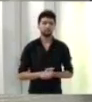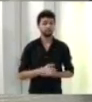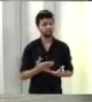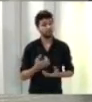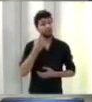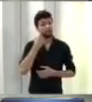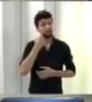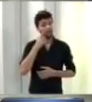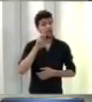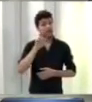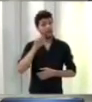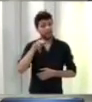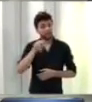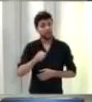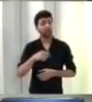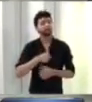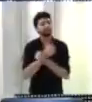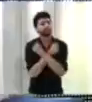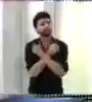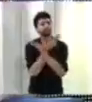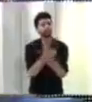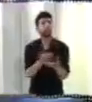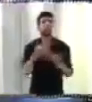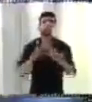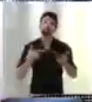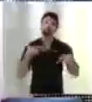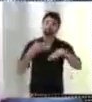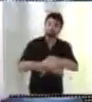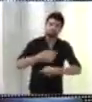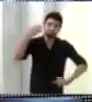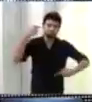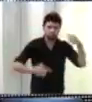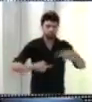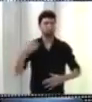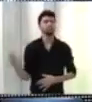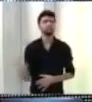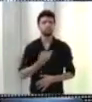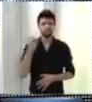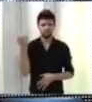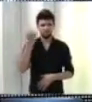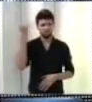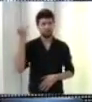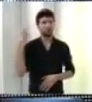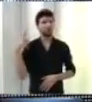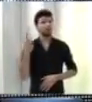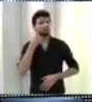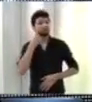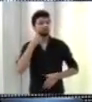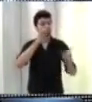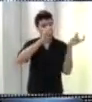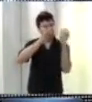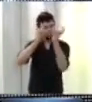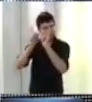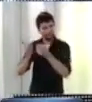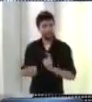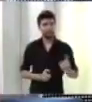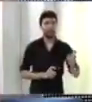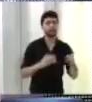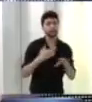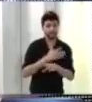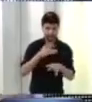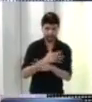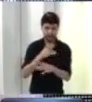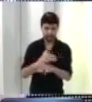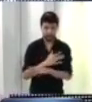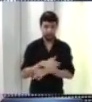Olha, Renata, um abraço para você. Participando politicamente, isso é importante, que a gente discuta a nossa